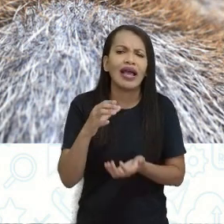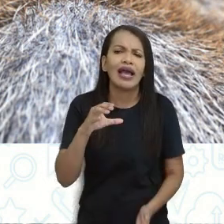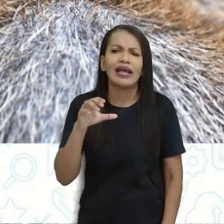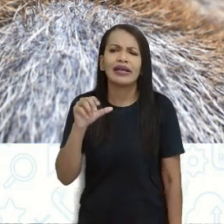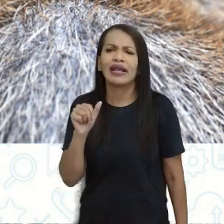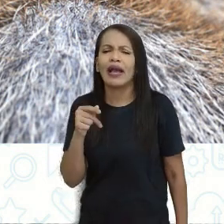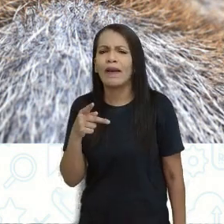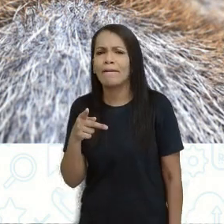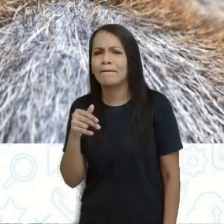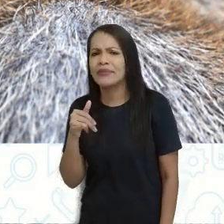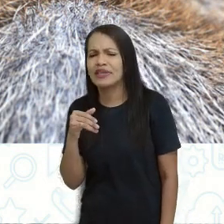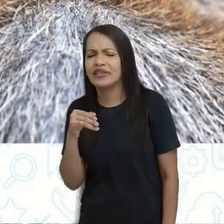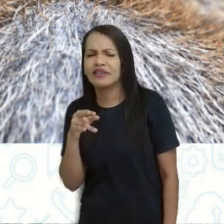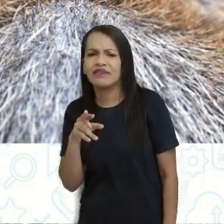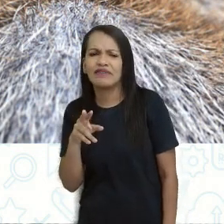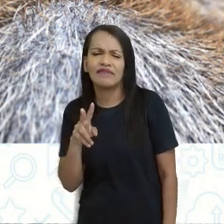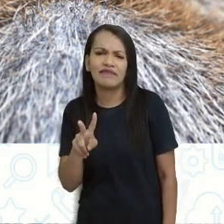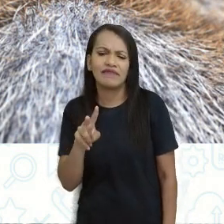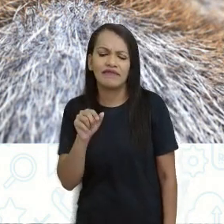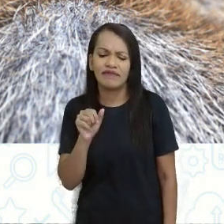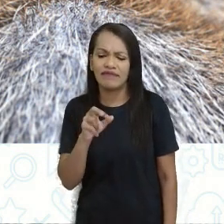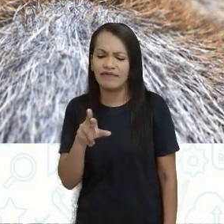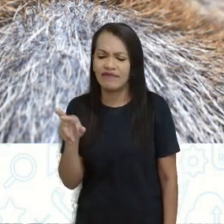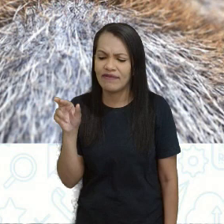dos porcos selvagens, né?